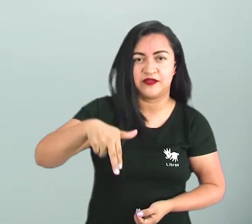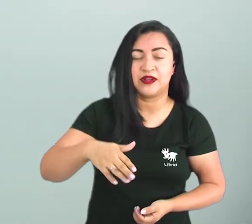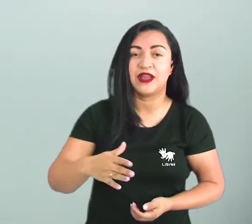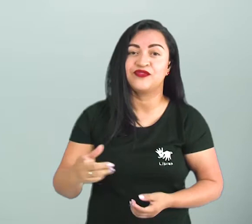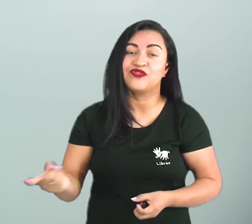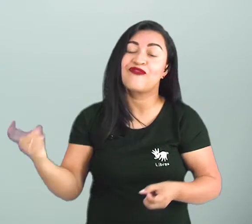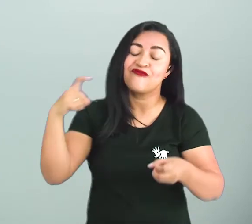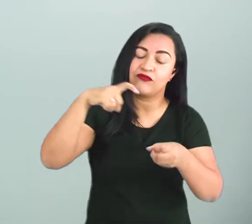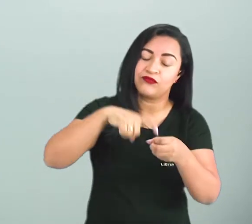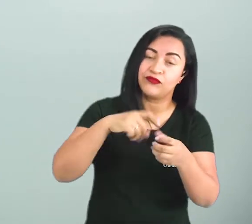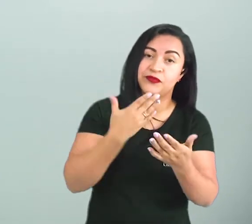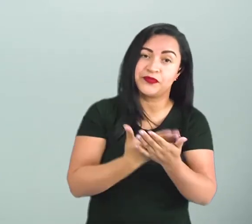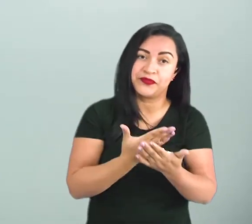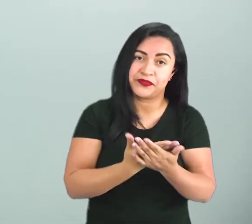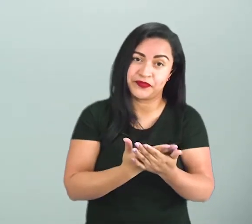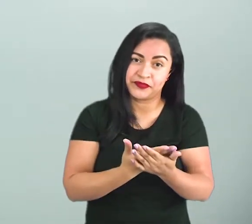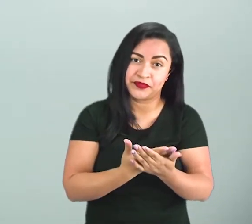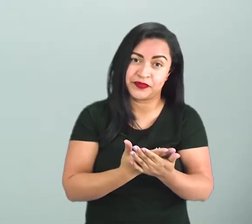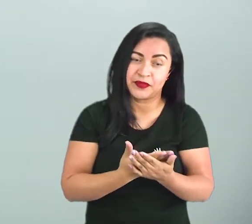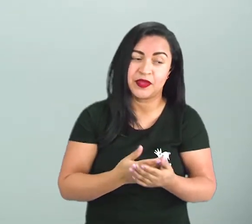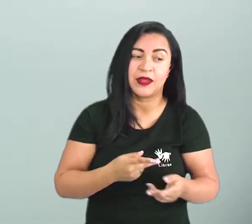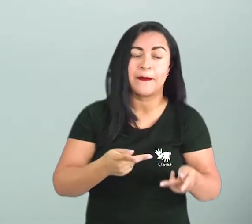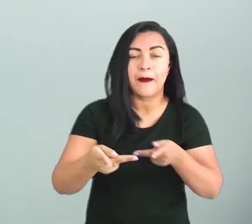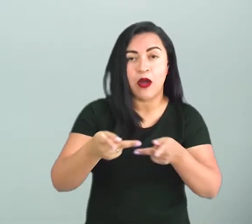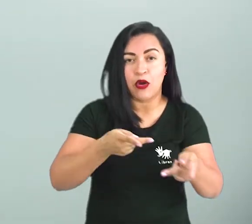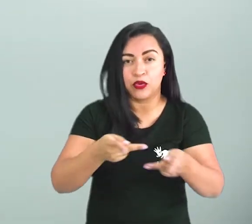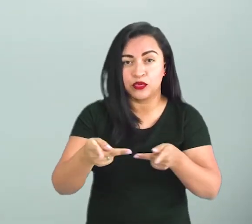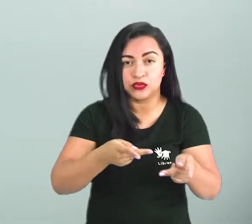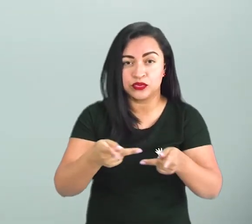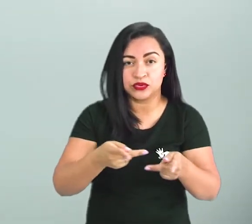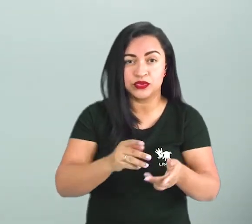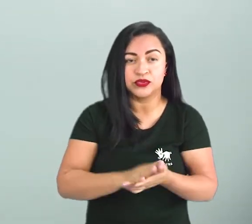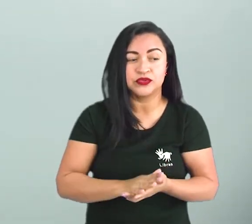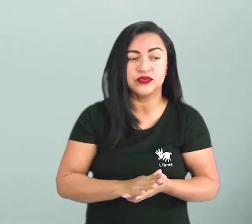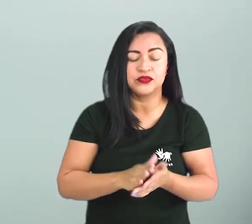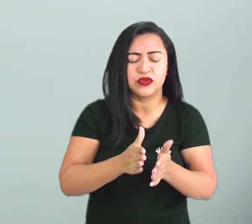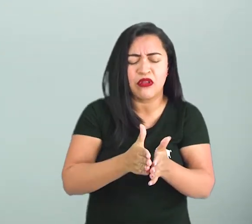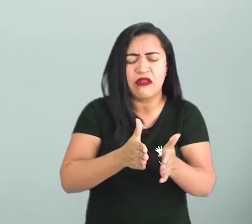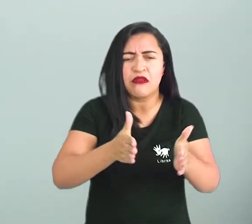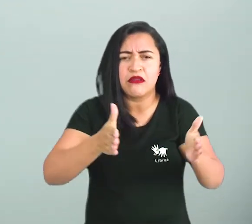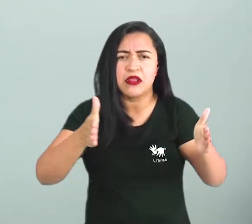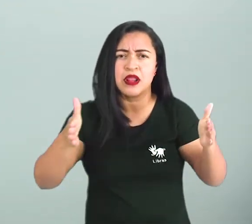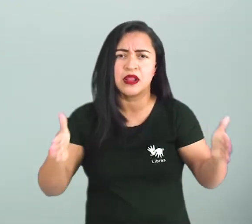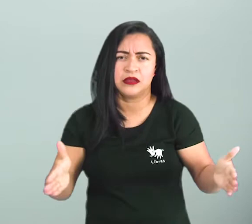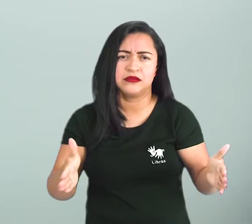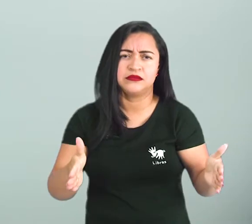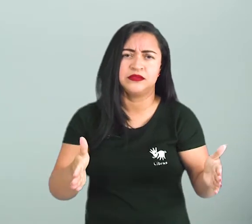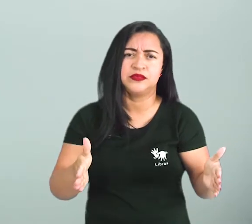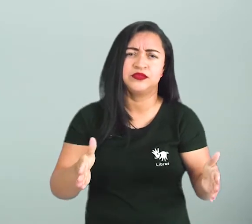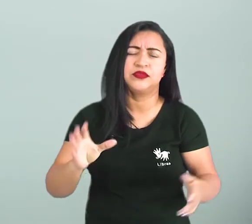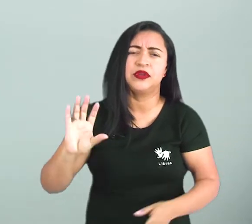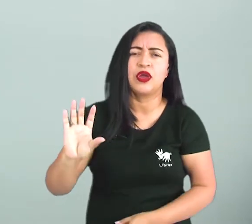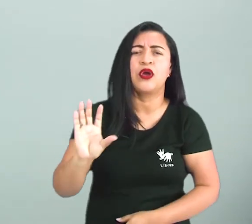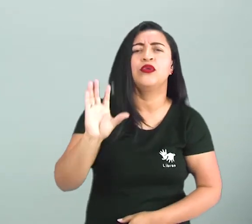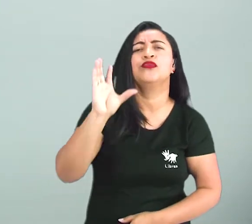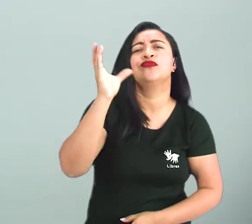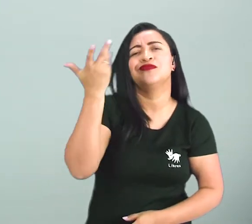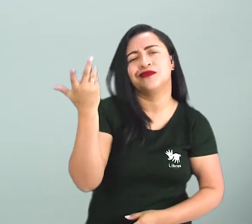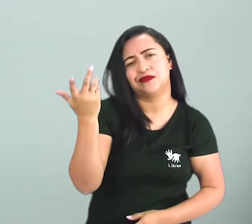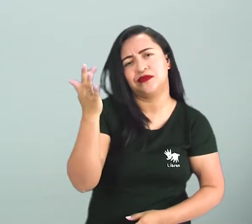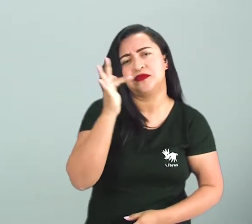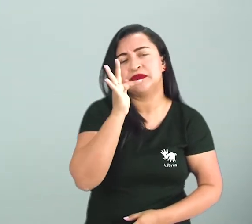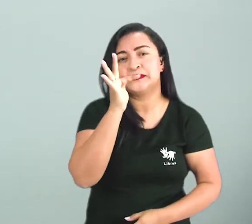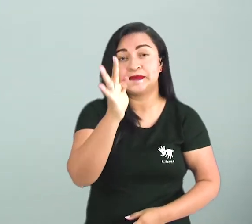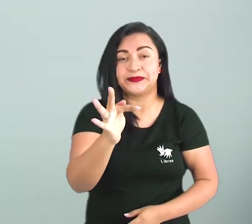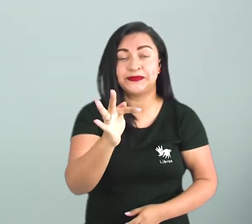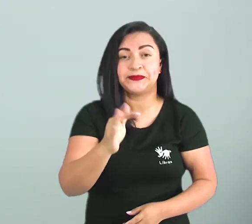porque no início do nosso projeto não conhecíamos bem a dimensão que isso se tornaria e como aconteceria